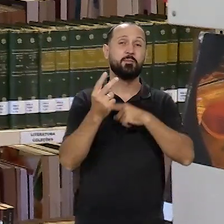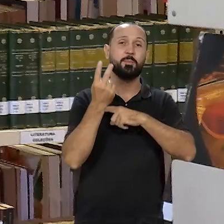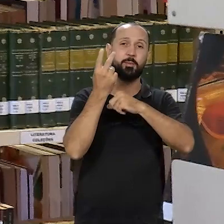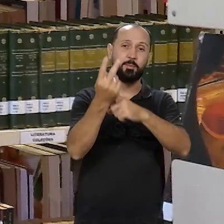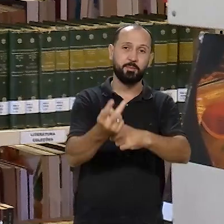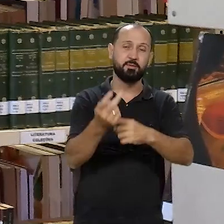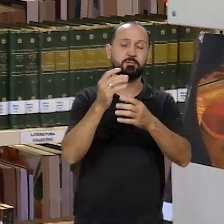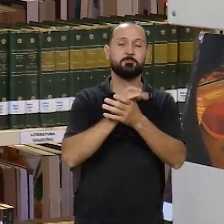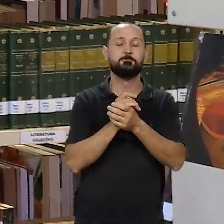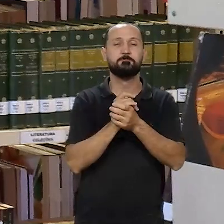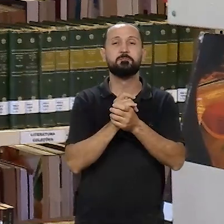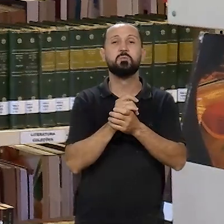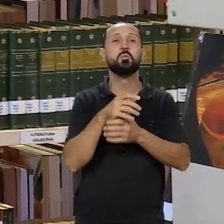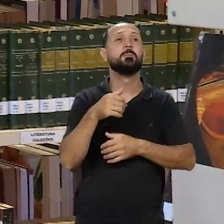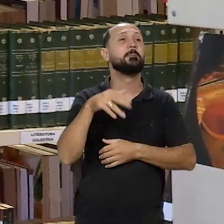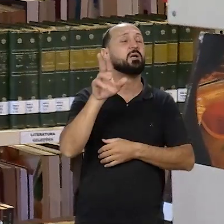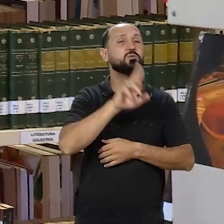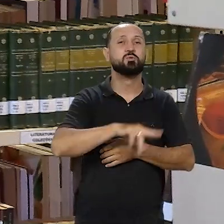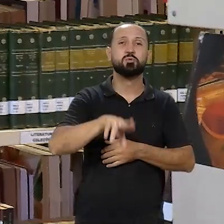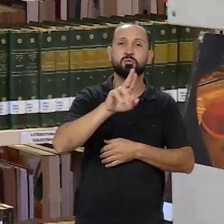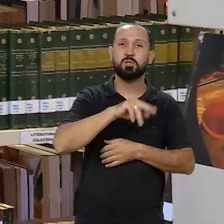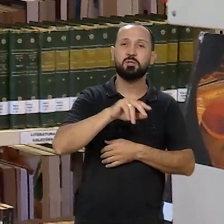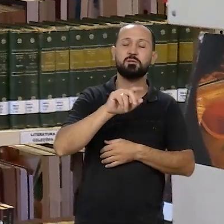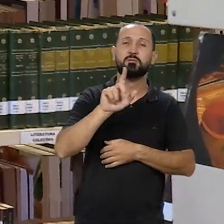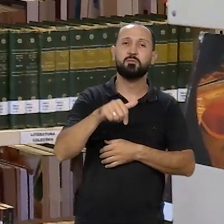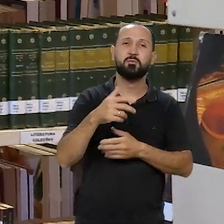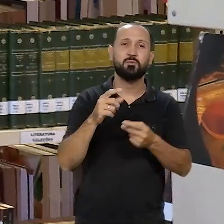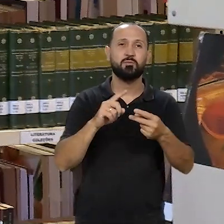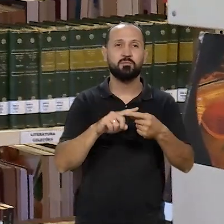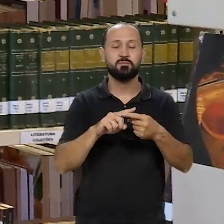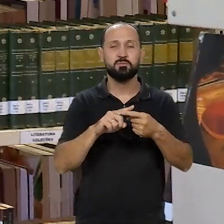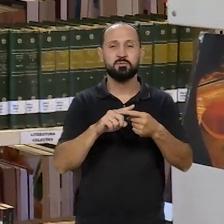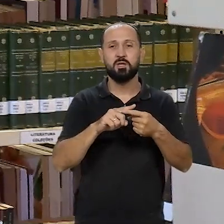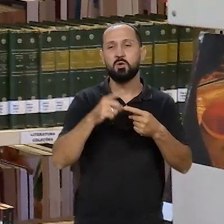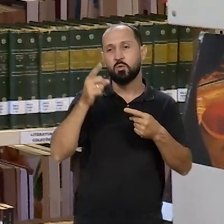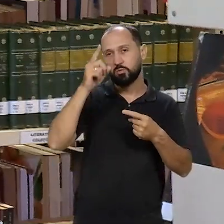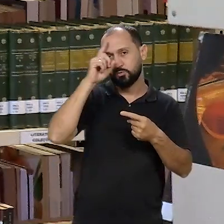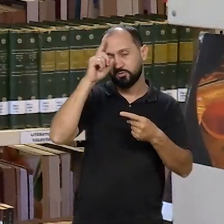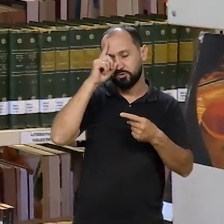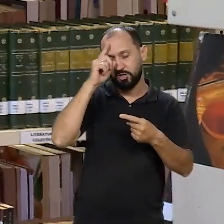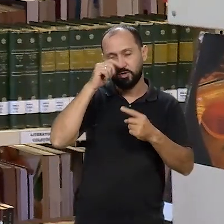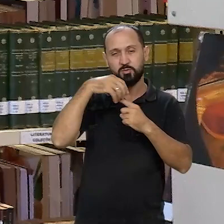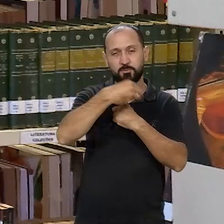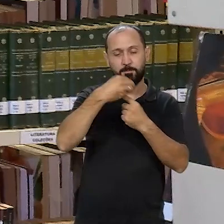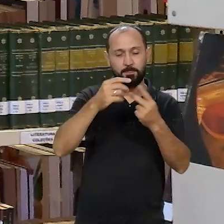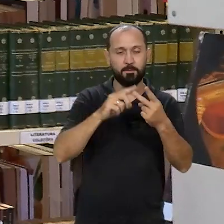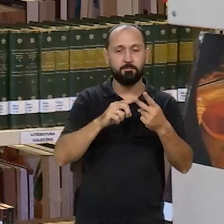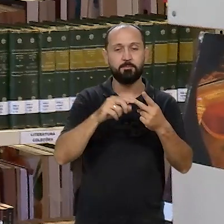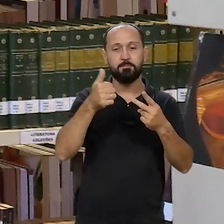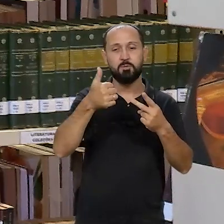para empréstimo, as obras mais consumidas foram Diário de um Banana,